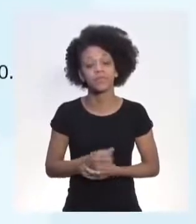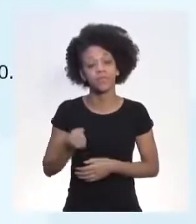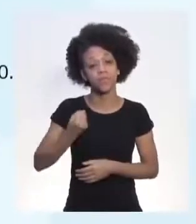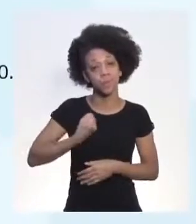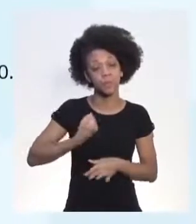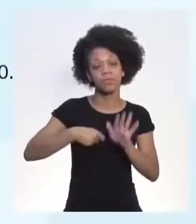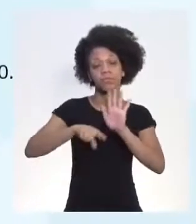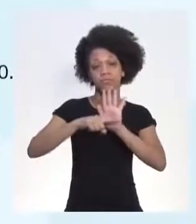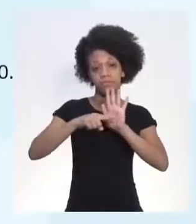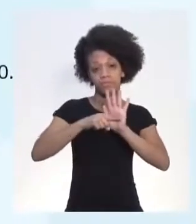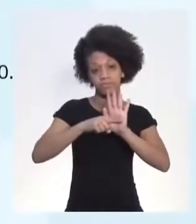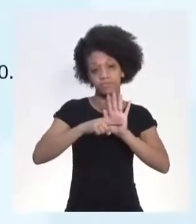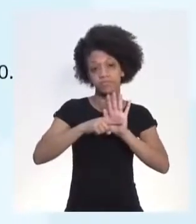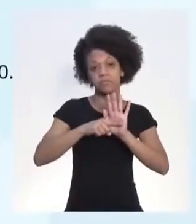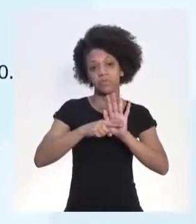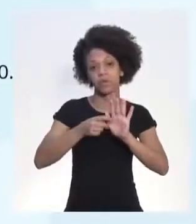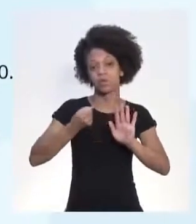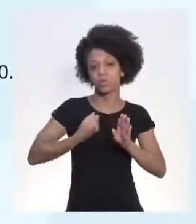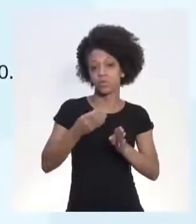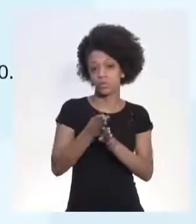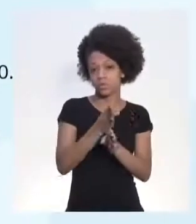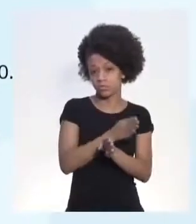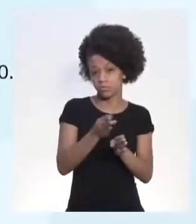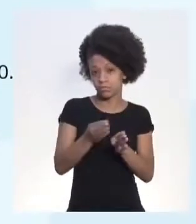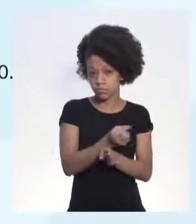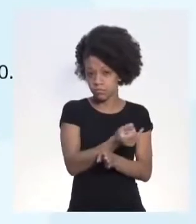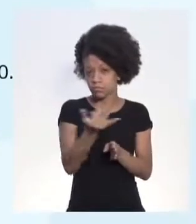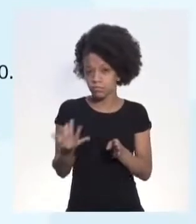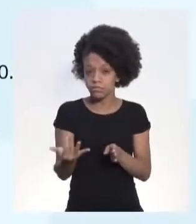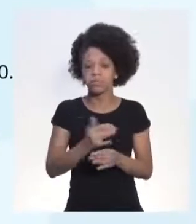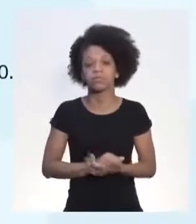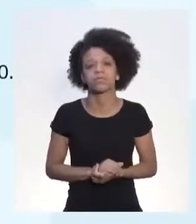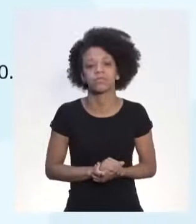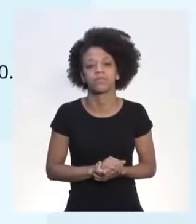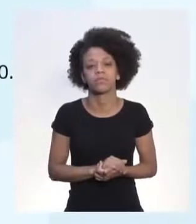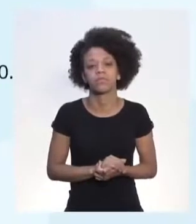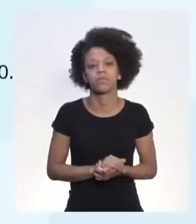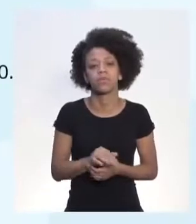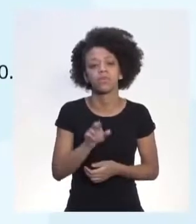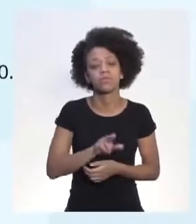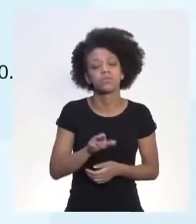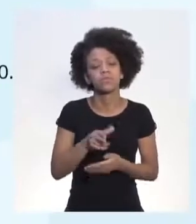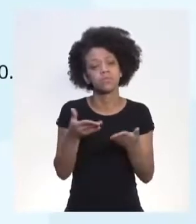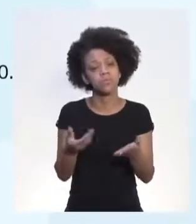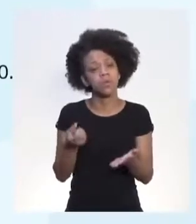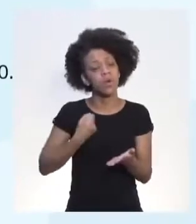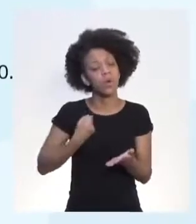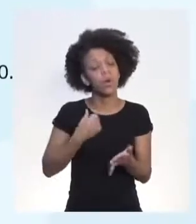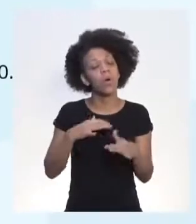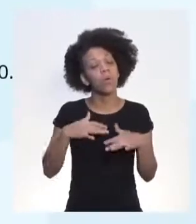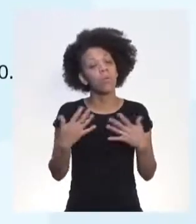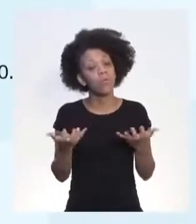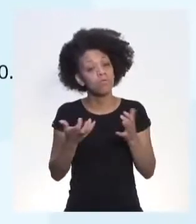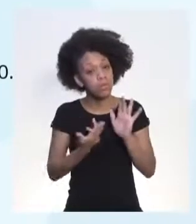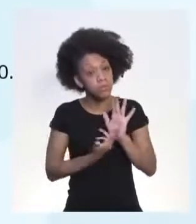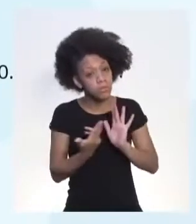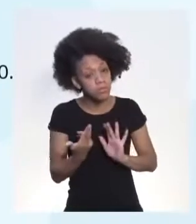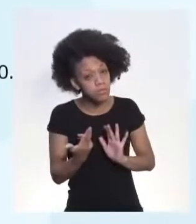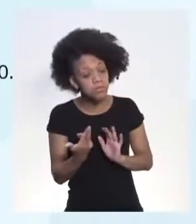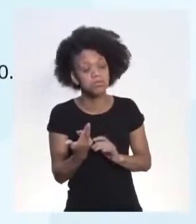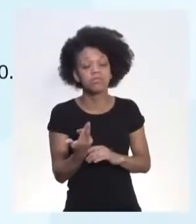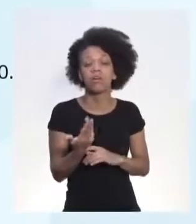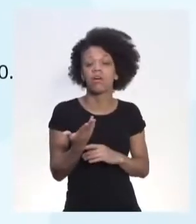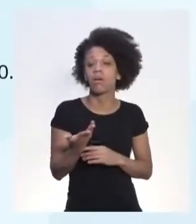números negativos, esses números inteiros. Então, utilizamos esses números quando queremos representar uma